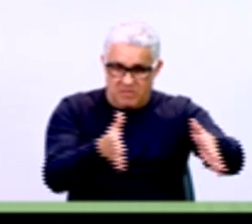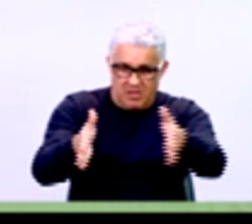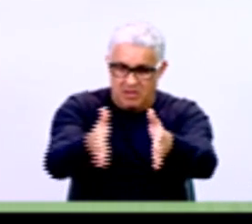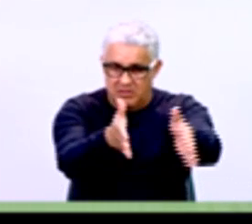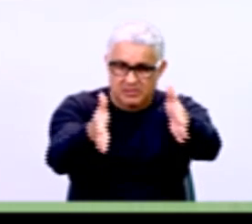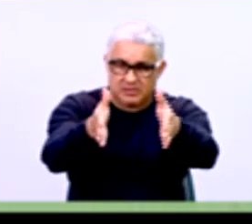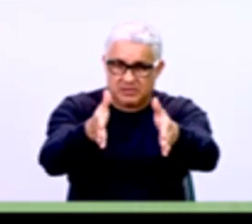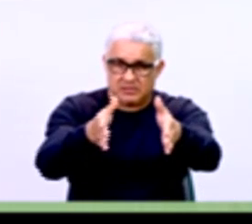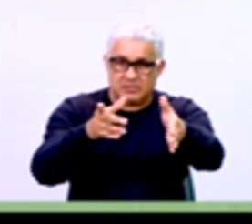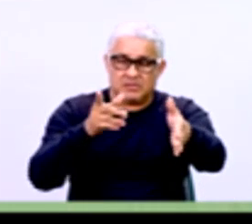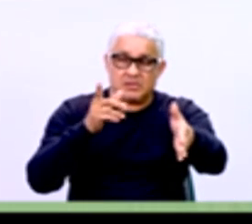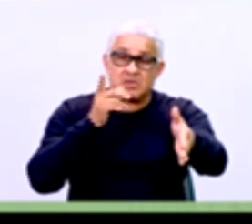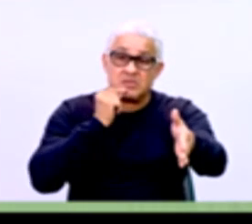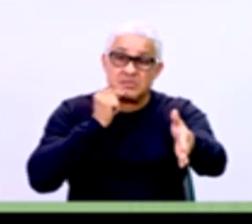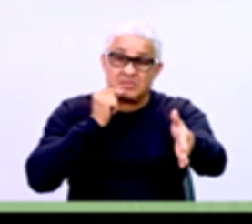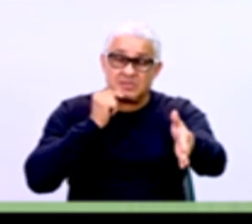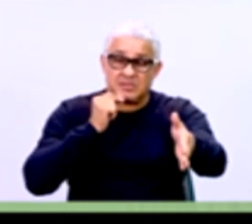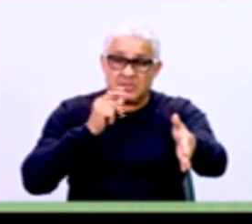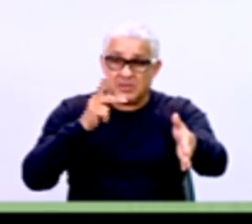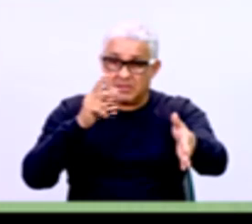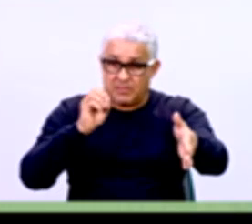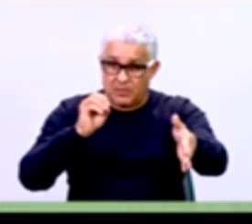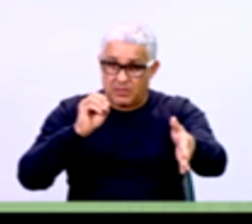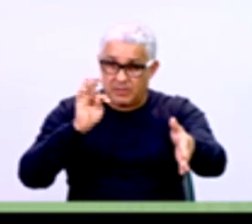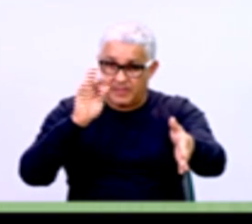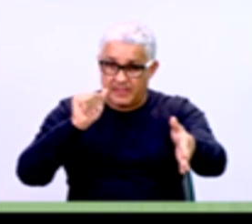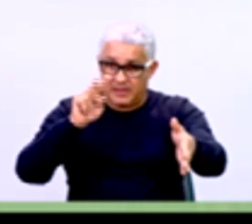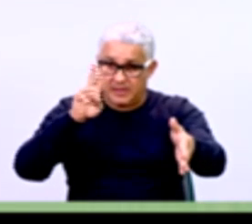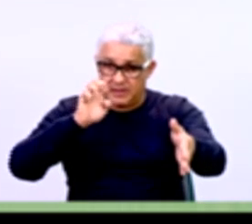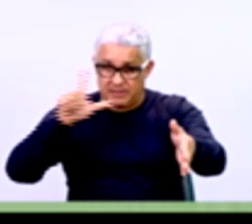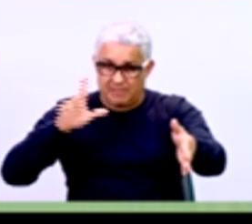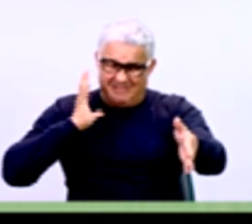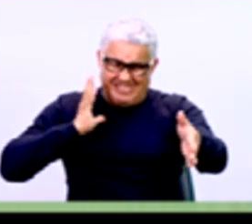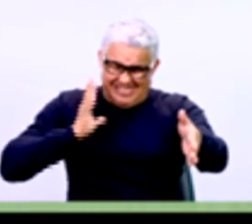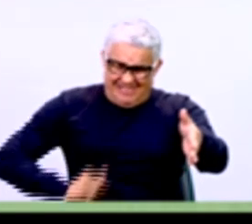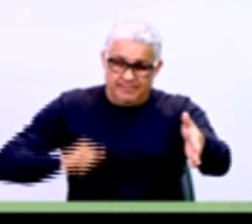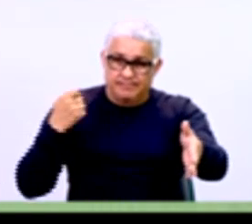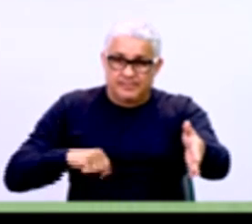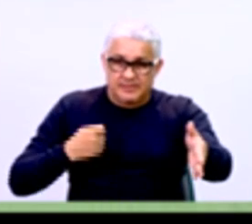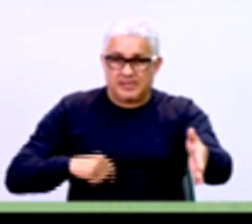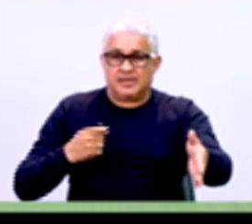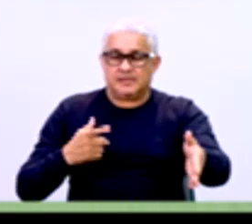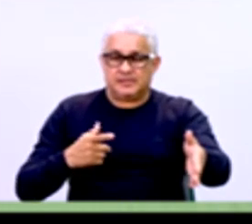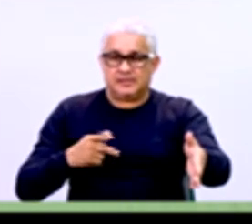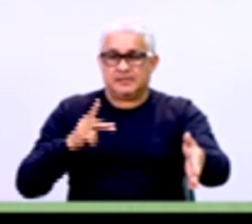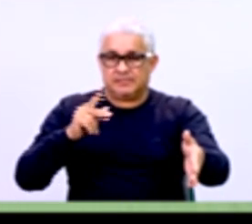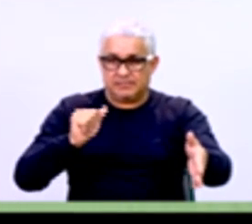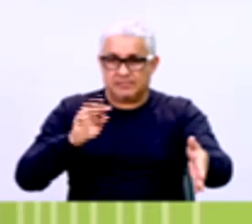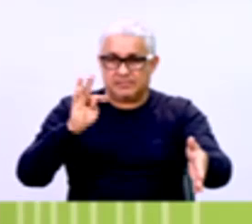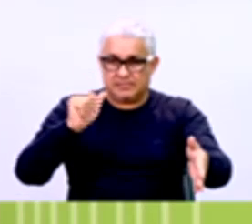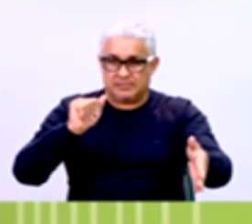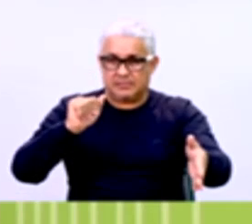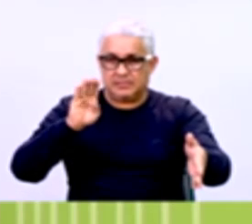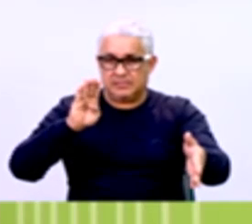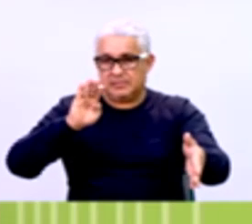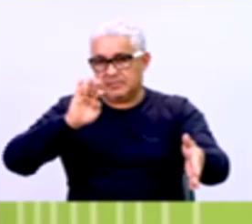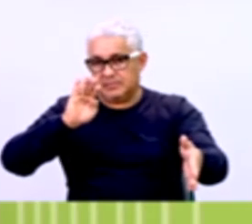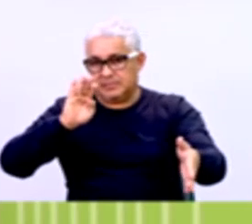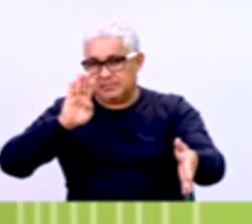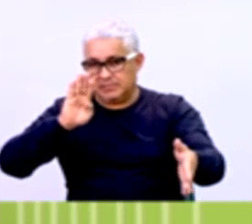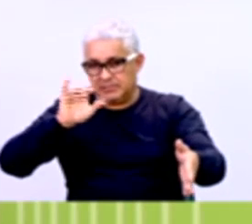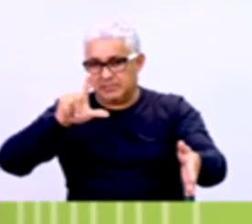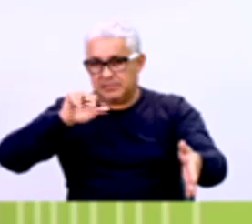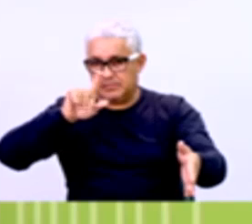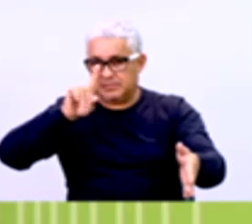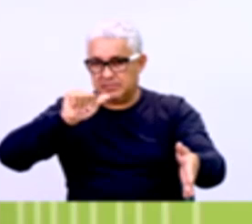sua água ser considerada uma água potável, esse rio ele precisa apresentar características de potabilidade, insípida, incolor, inodora,